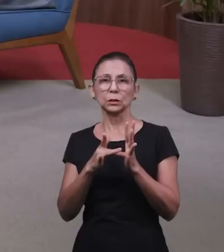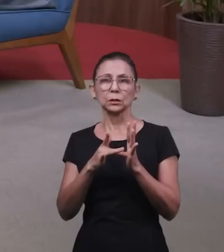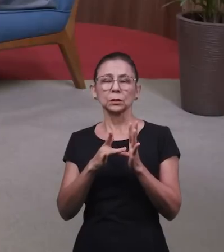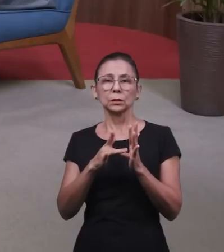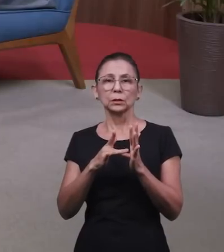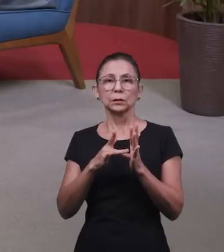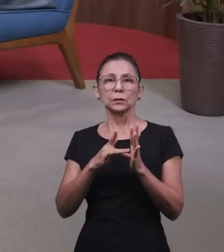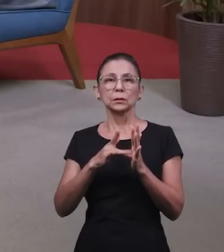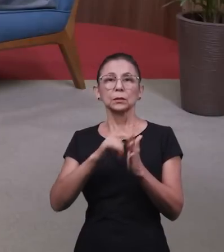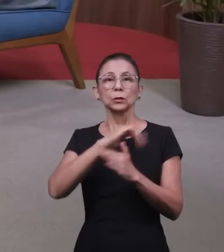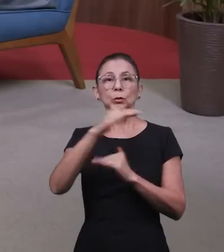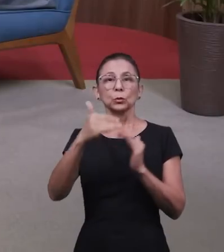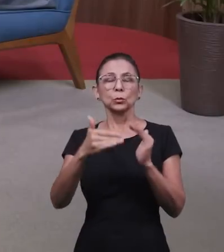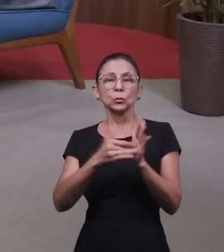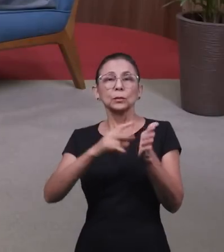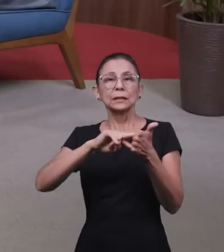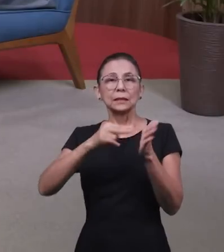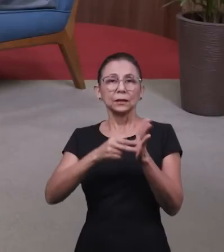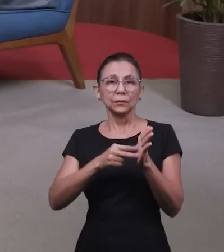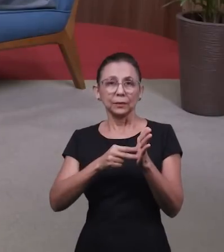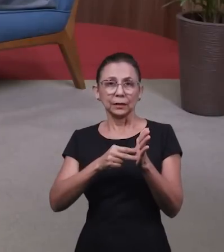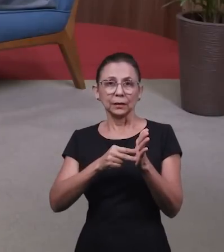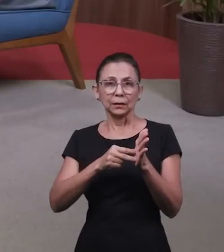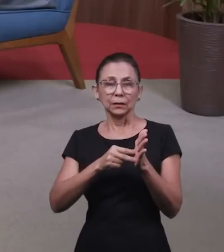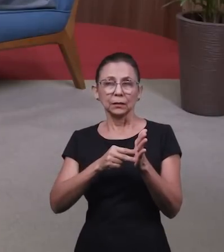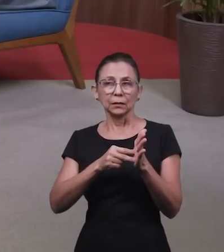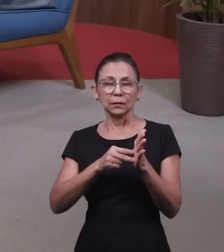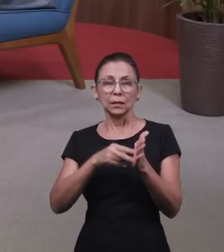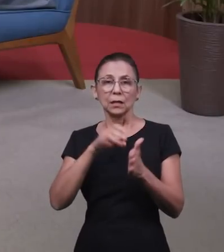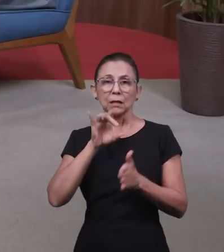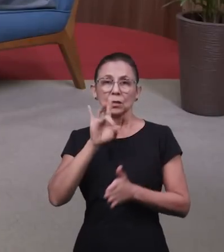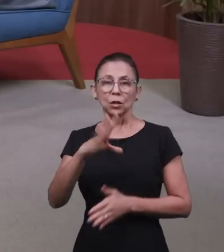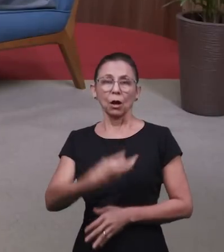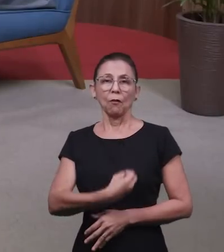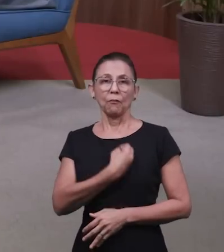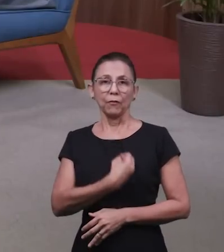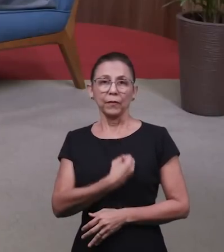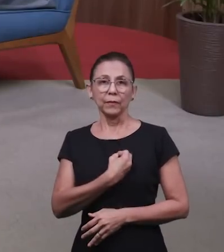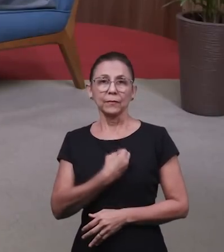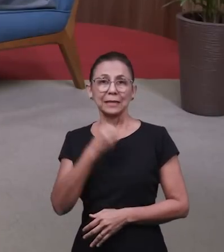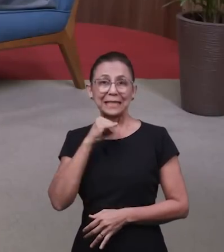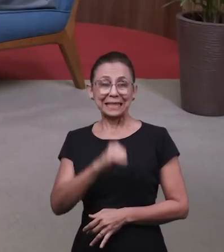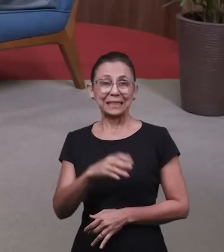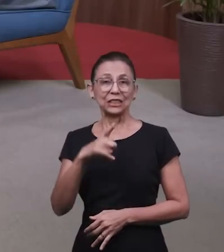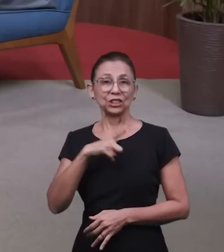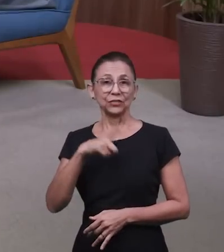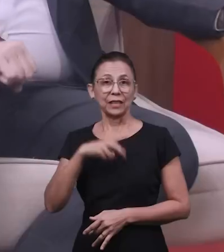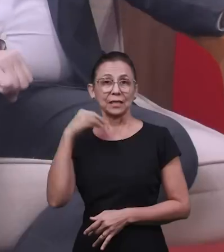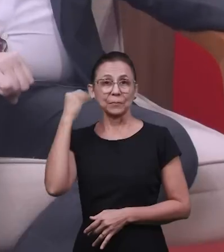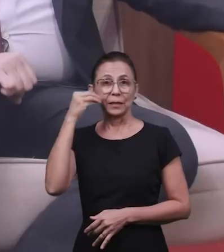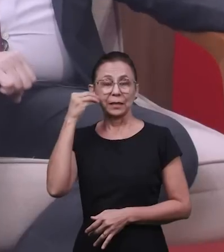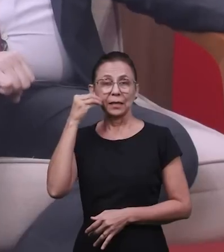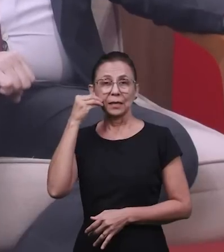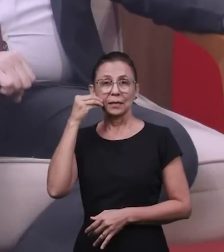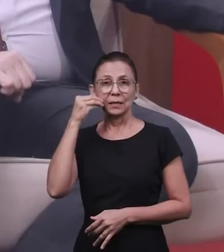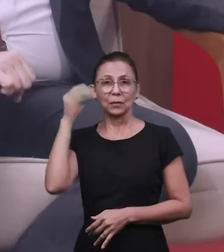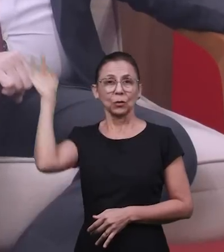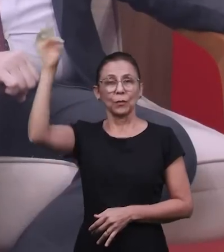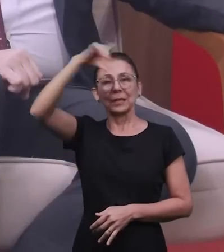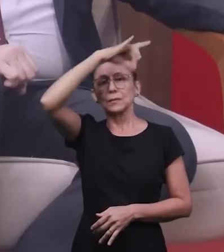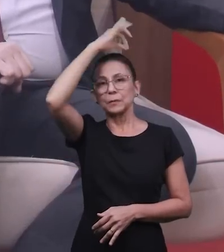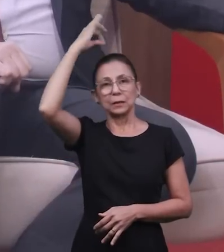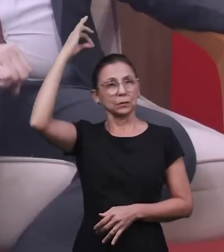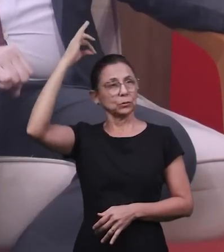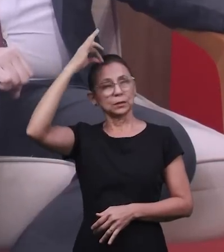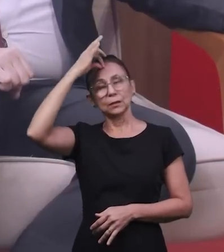significa sem uma experiência com o Espírito Santo. Sem ser cheio, sem ser batizado com o Espírito Santo. Sérgio, fica apenas